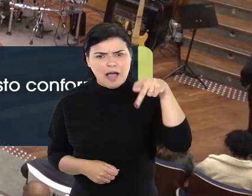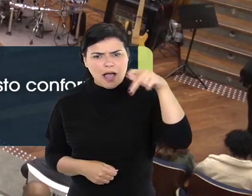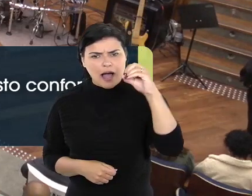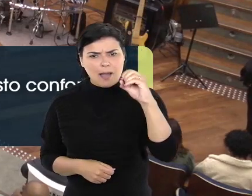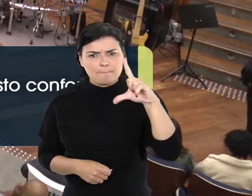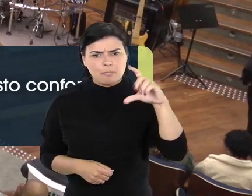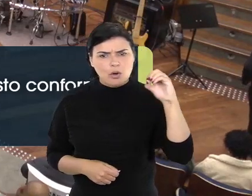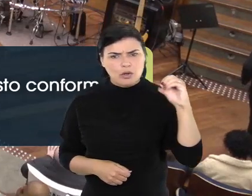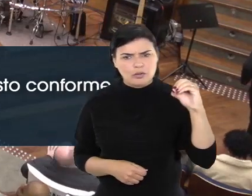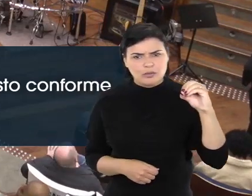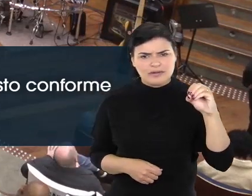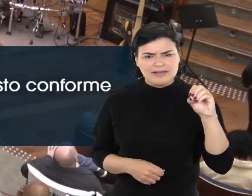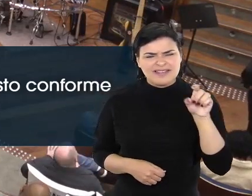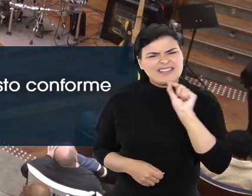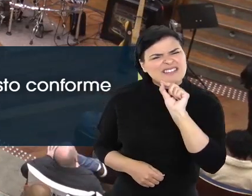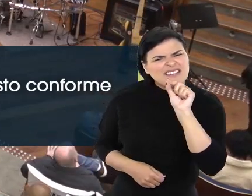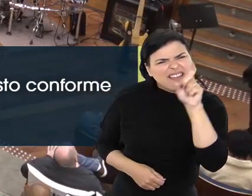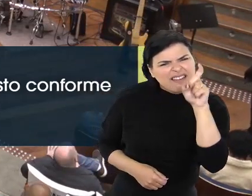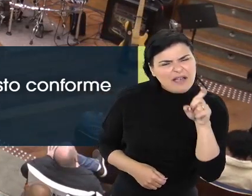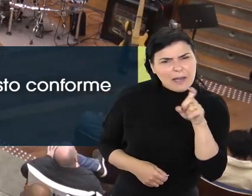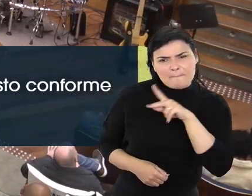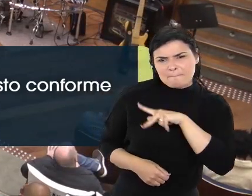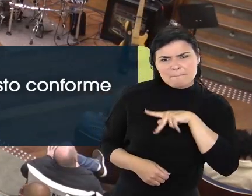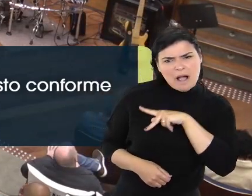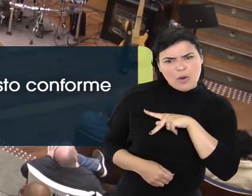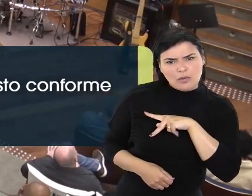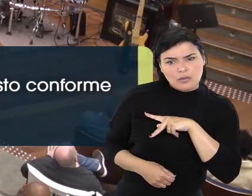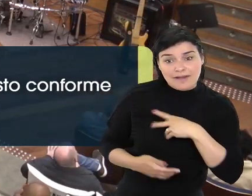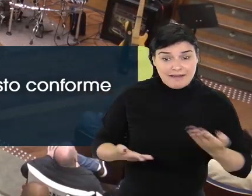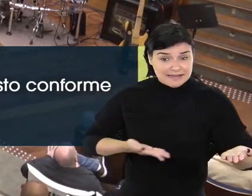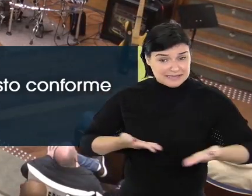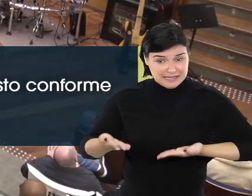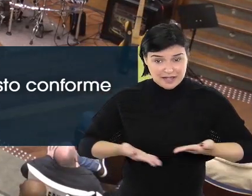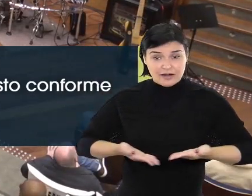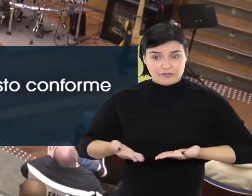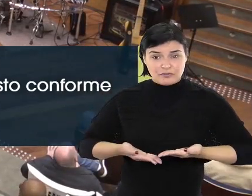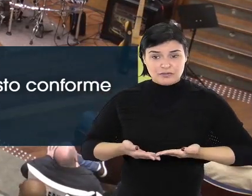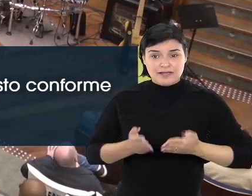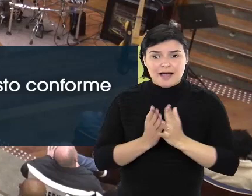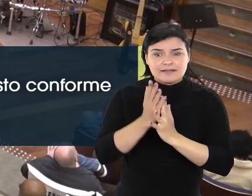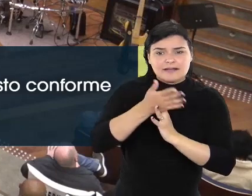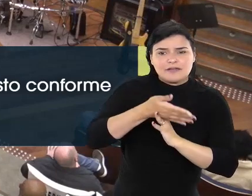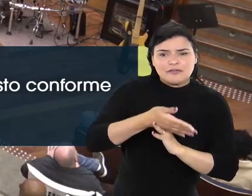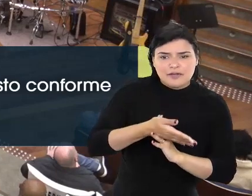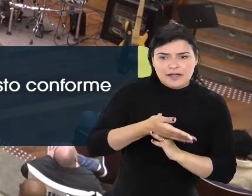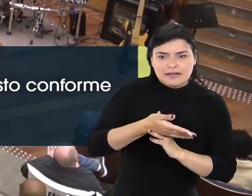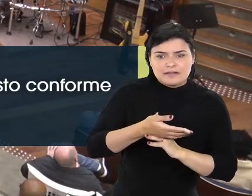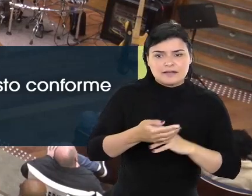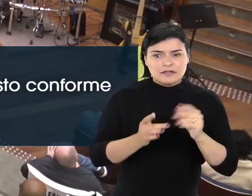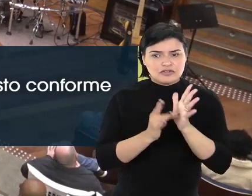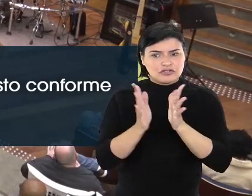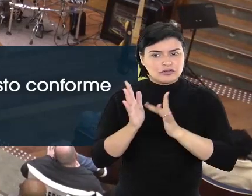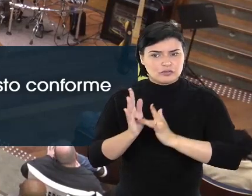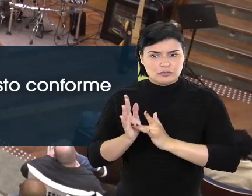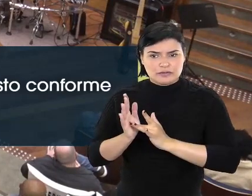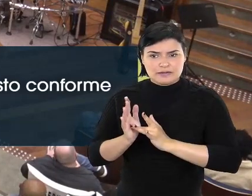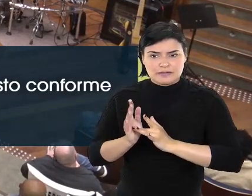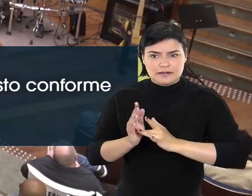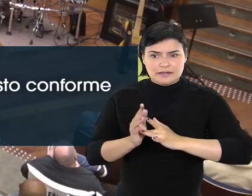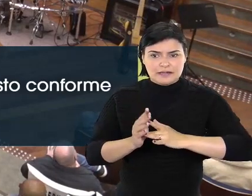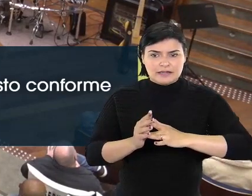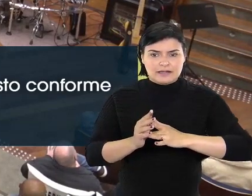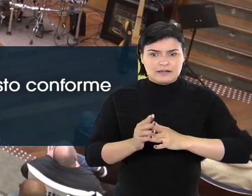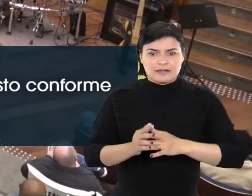Paulo servos por meio de quem crestes e isto conforme o Senhor